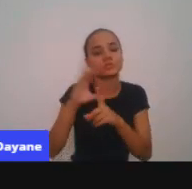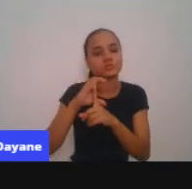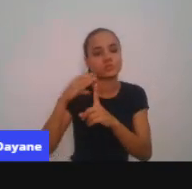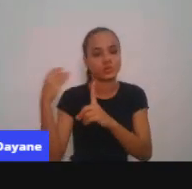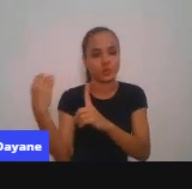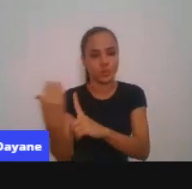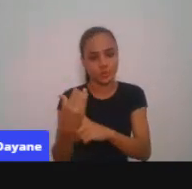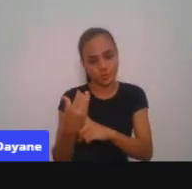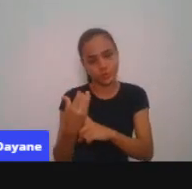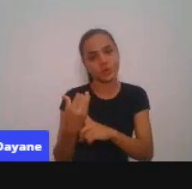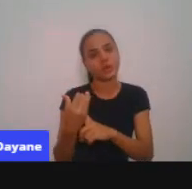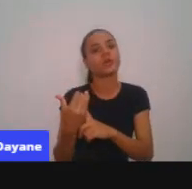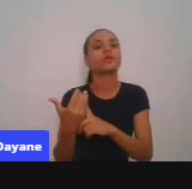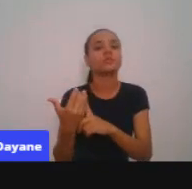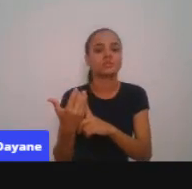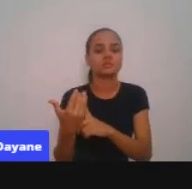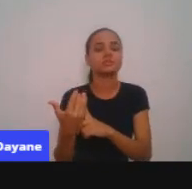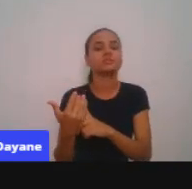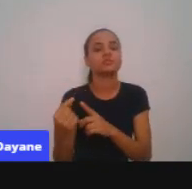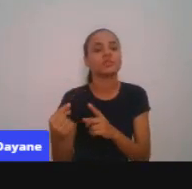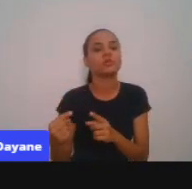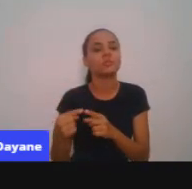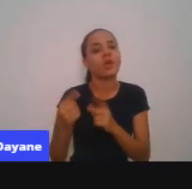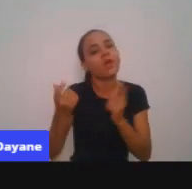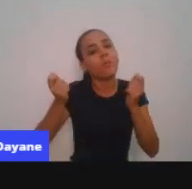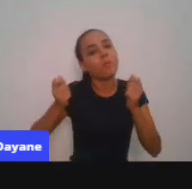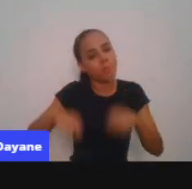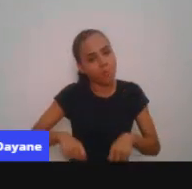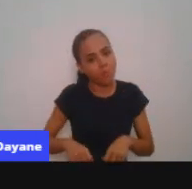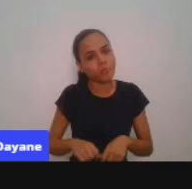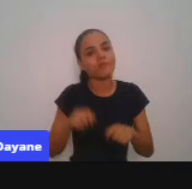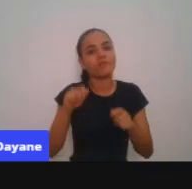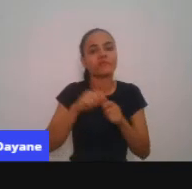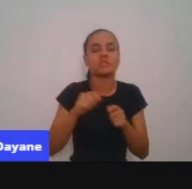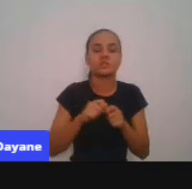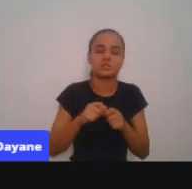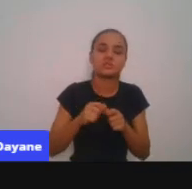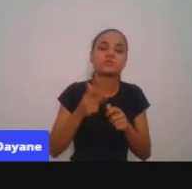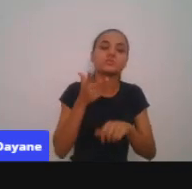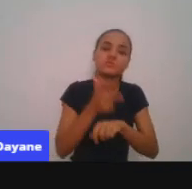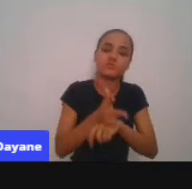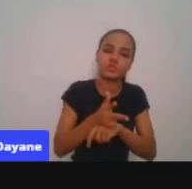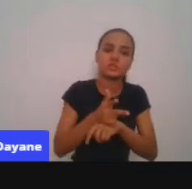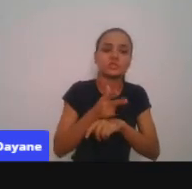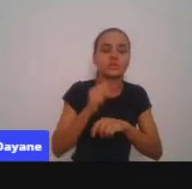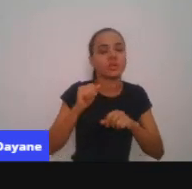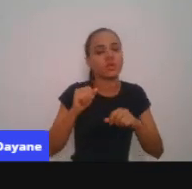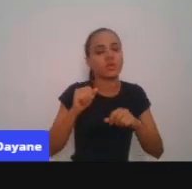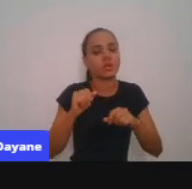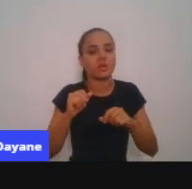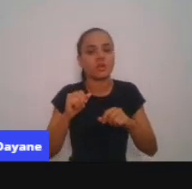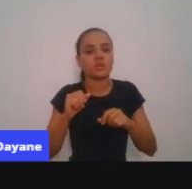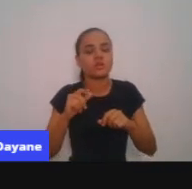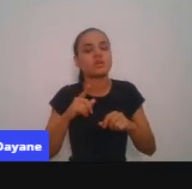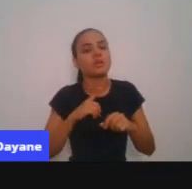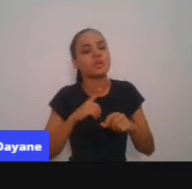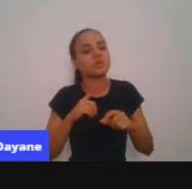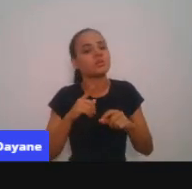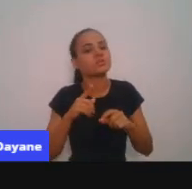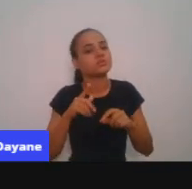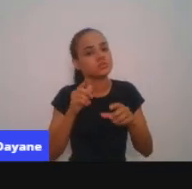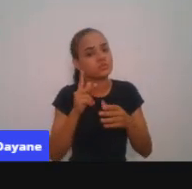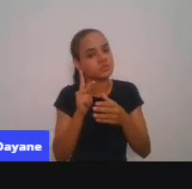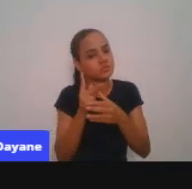coisa nesses vídeos. Então, eu posso criar esses efeitos, né, esses movimentos com esses programas. E